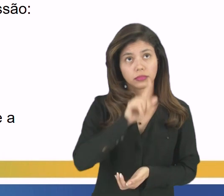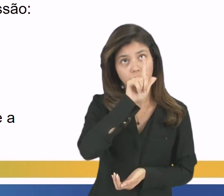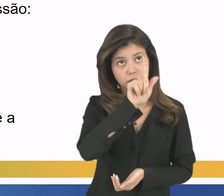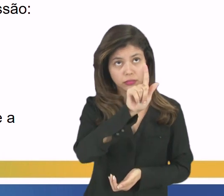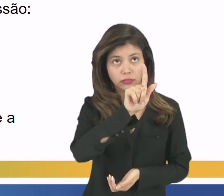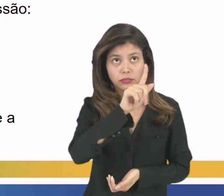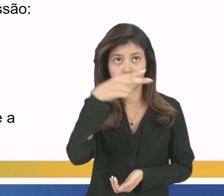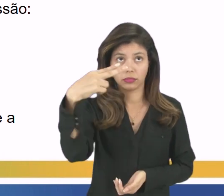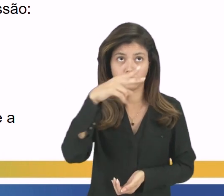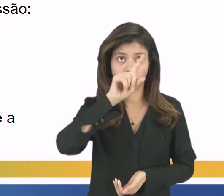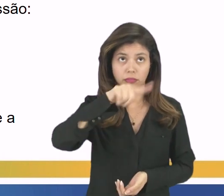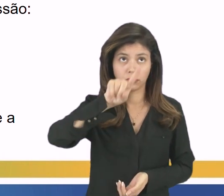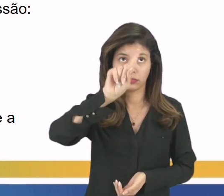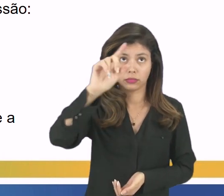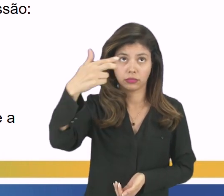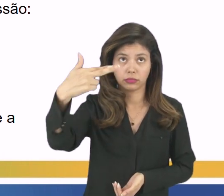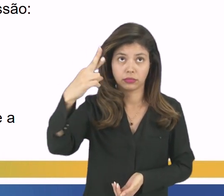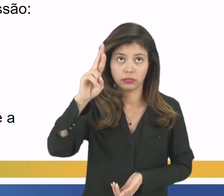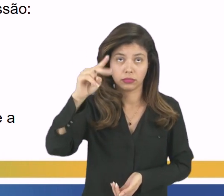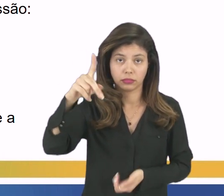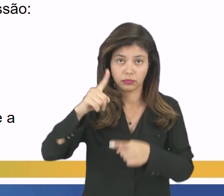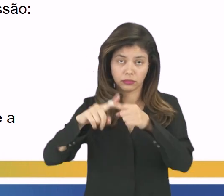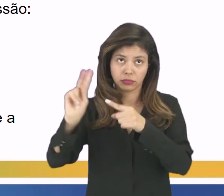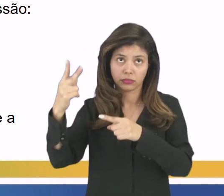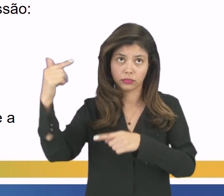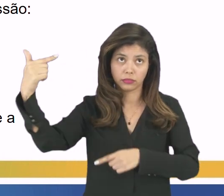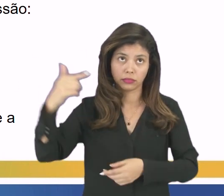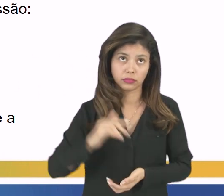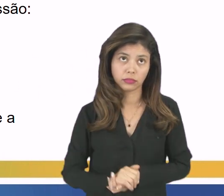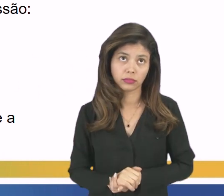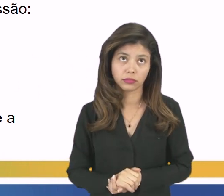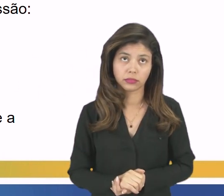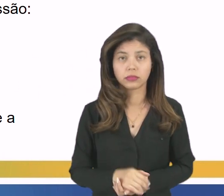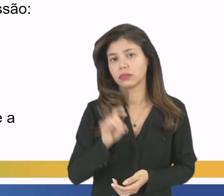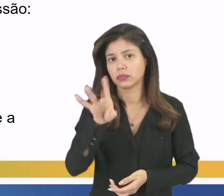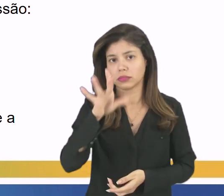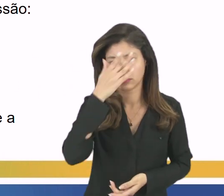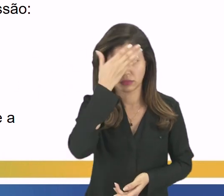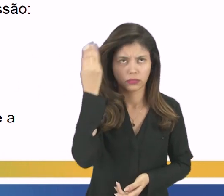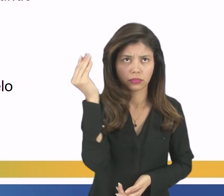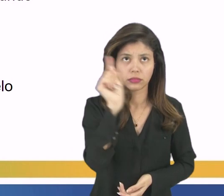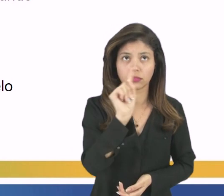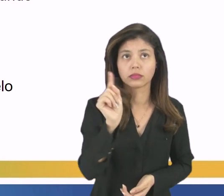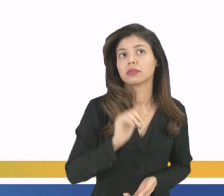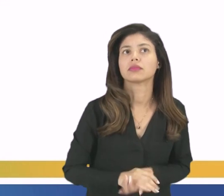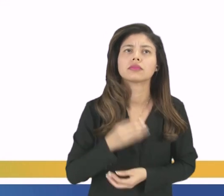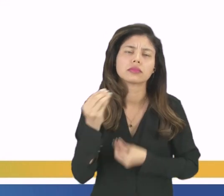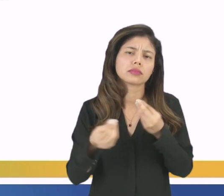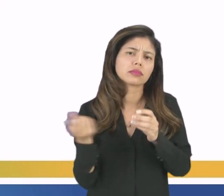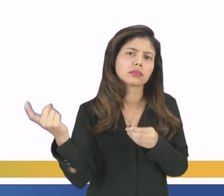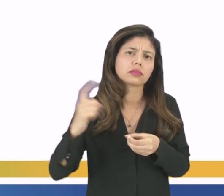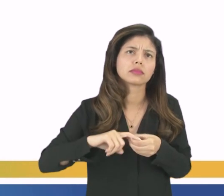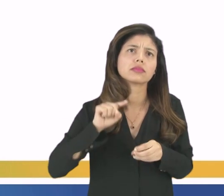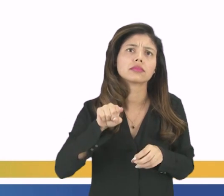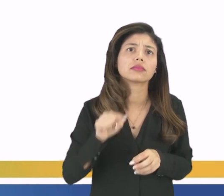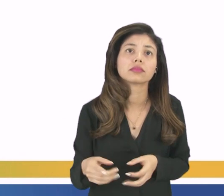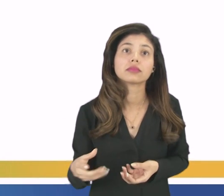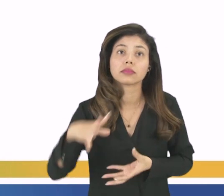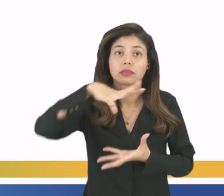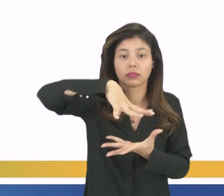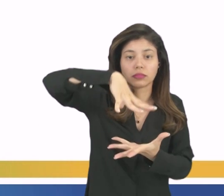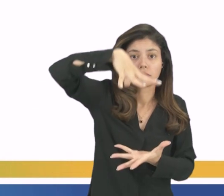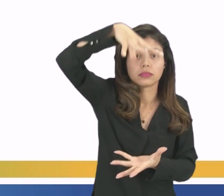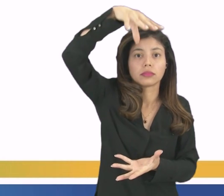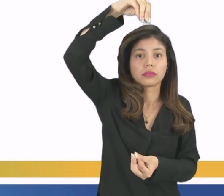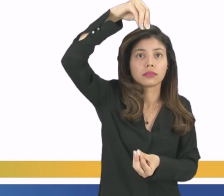tem que g ao quadrado é igual a r ao quadrado mais h ao quadrado. É só você não esquecer disso. Mas de onde é que vem isso aqui, professor? Justamente daqui,